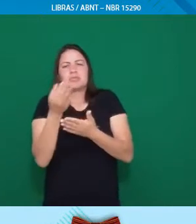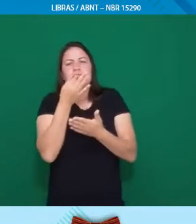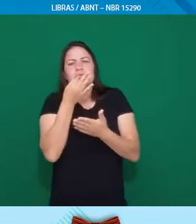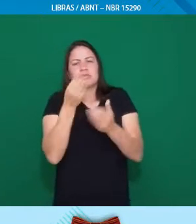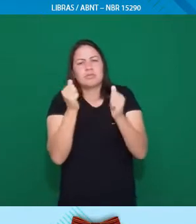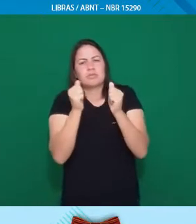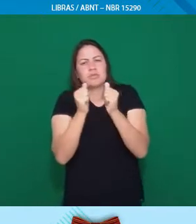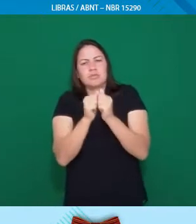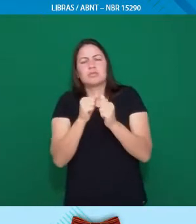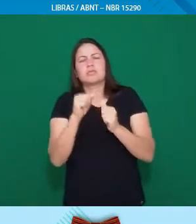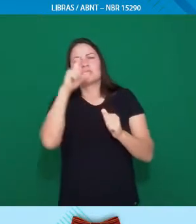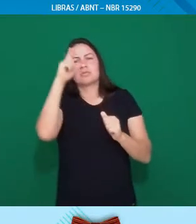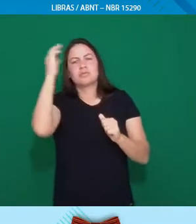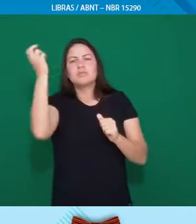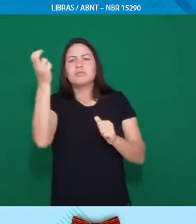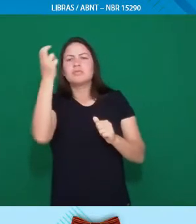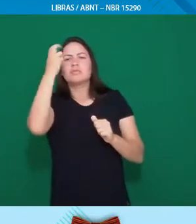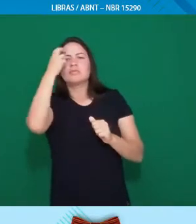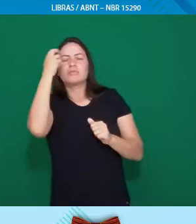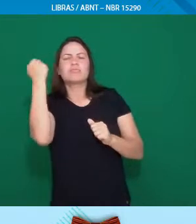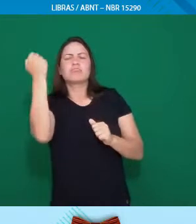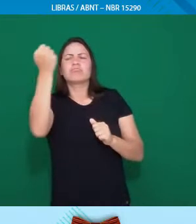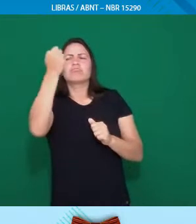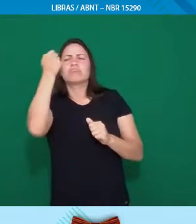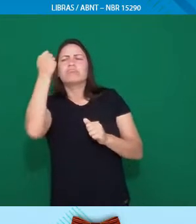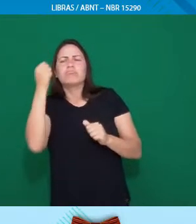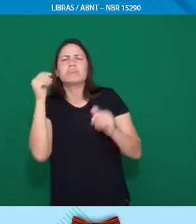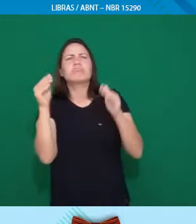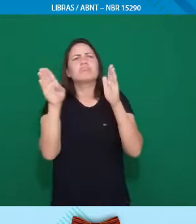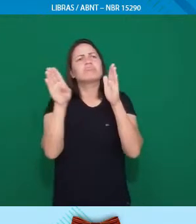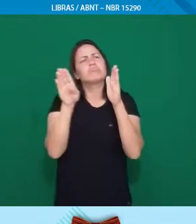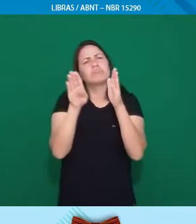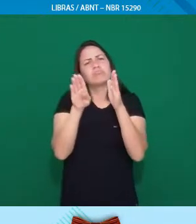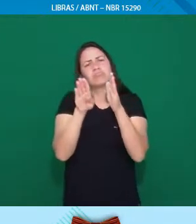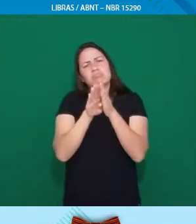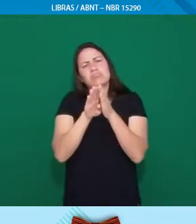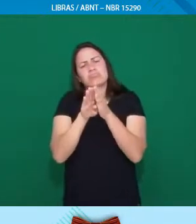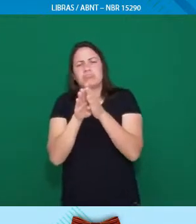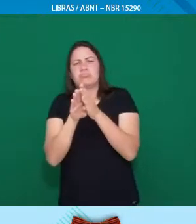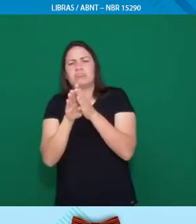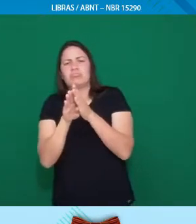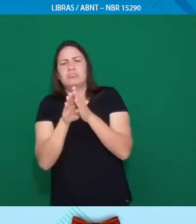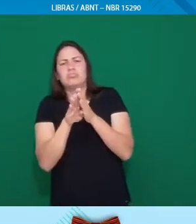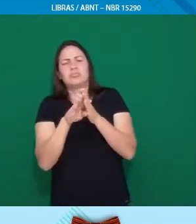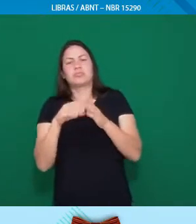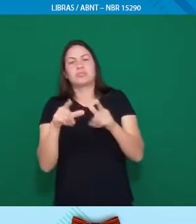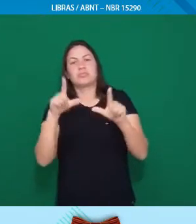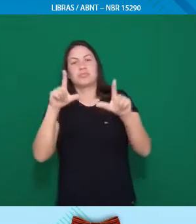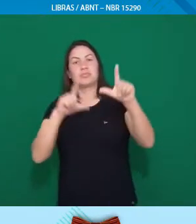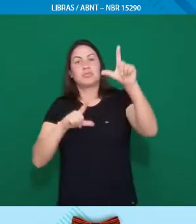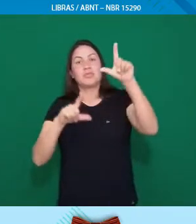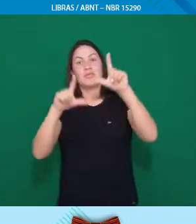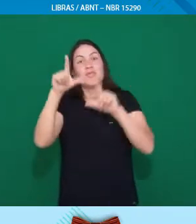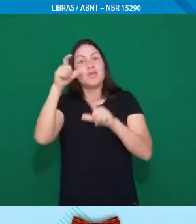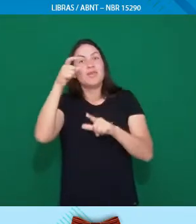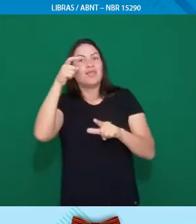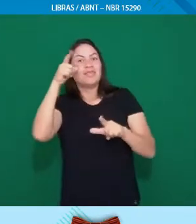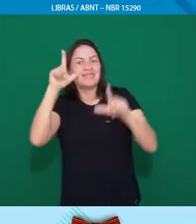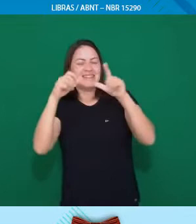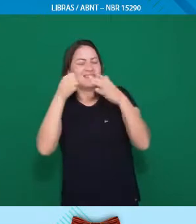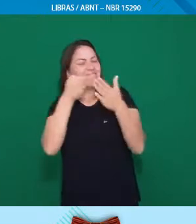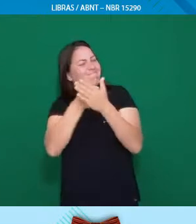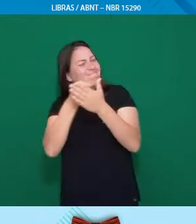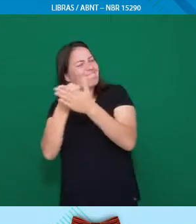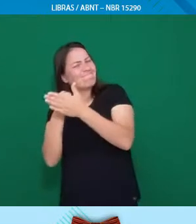iniciativas que nós realizamos lá na Fundação Cultural até a vinda do cinema Por Exemplo foi uma